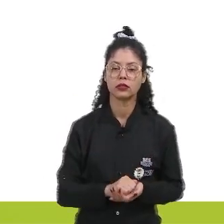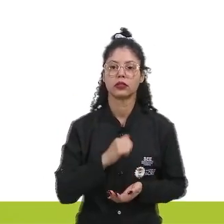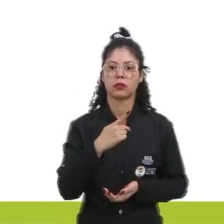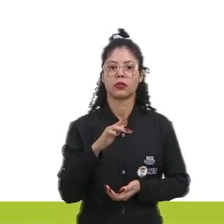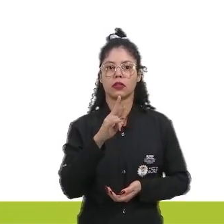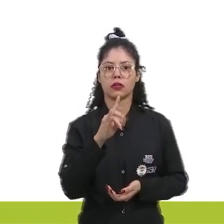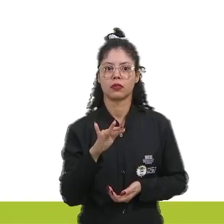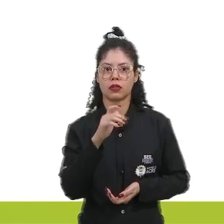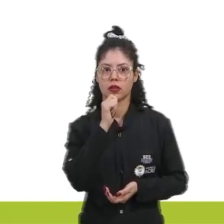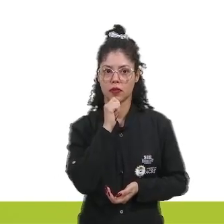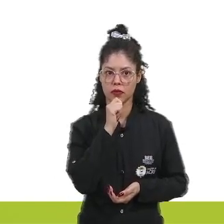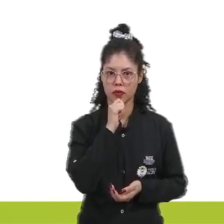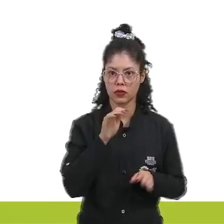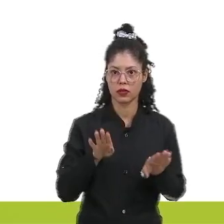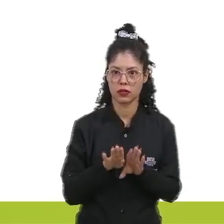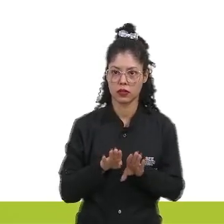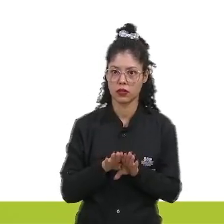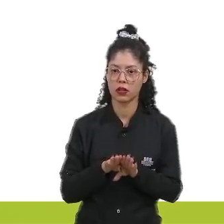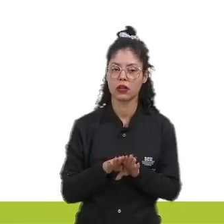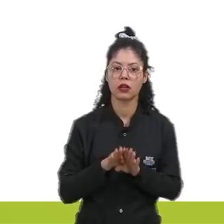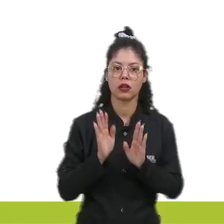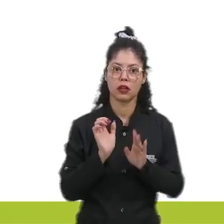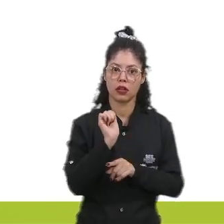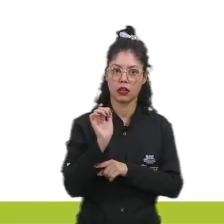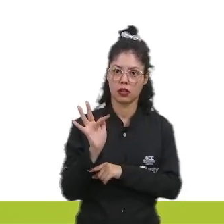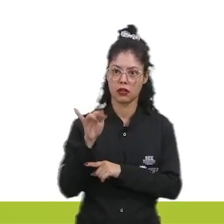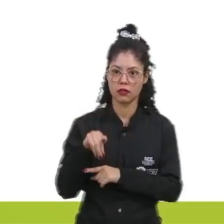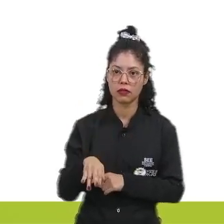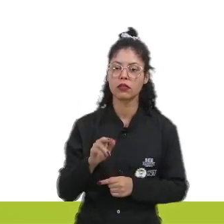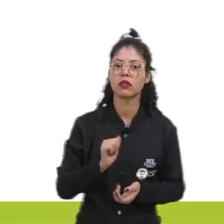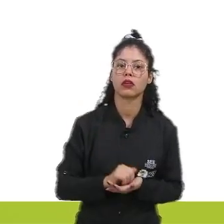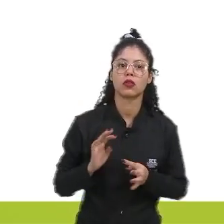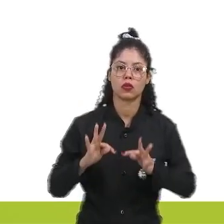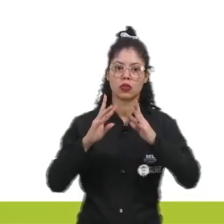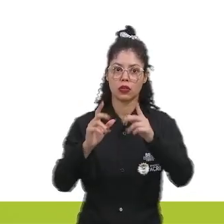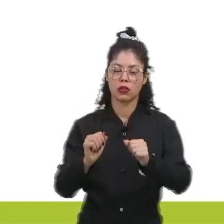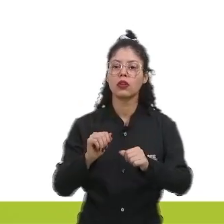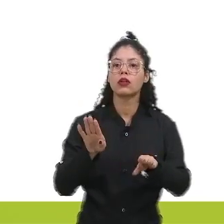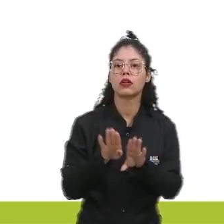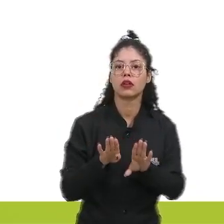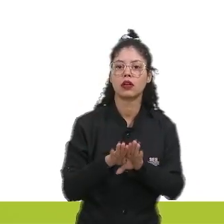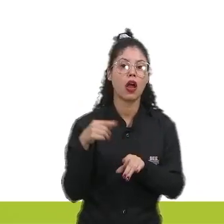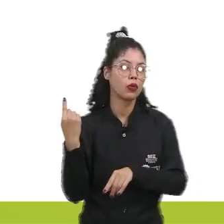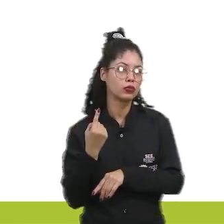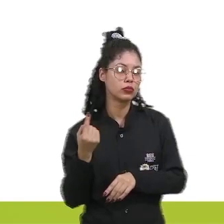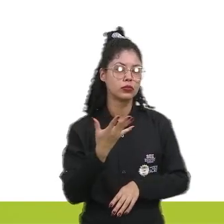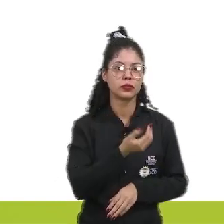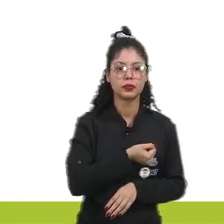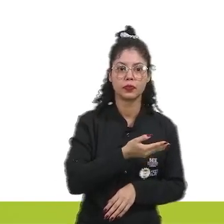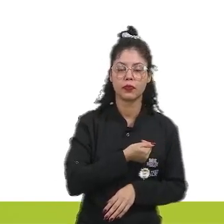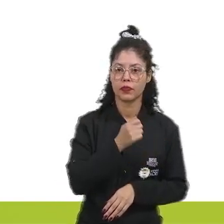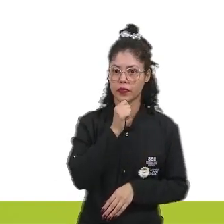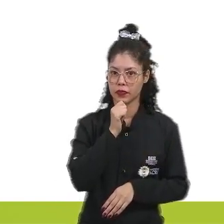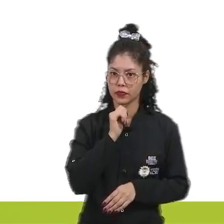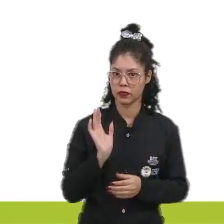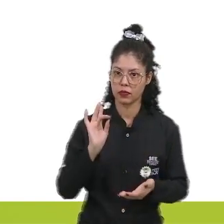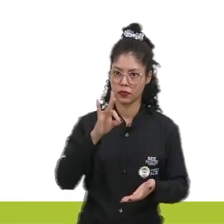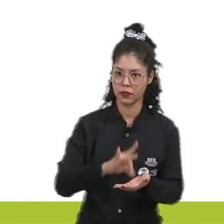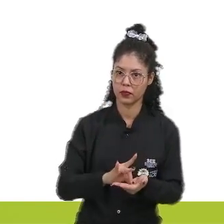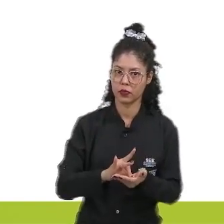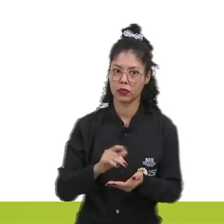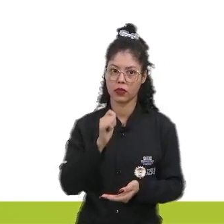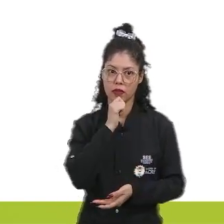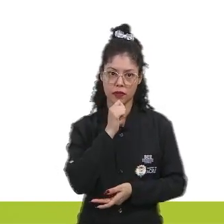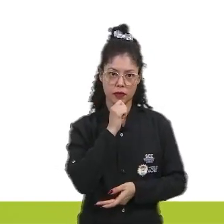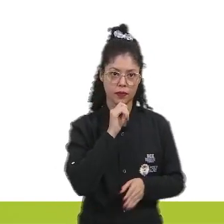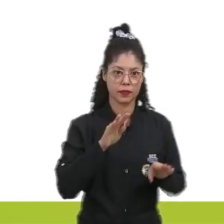grau, ou função afim, é a função que relaciona todo número real ao único número também real. Aí a gente viu agora há